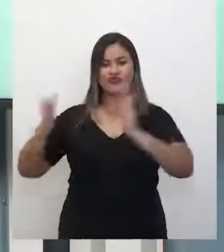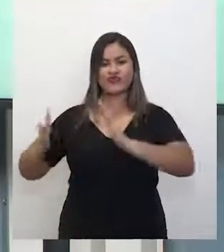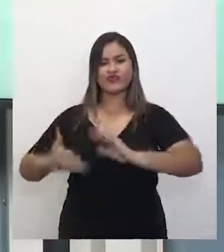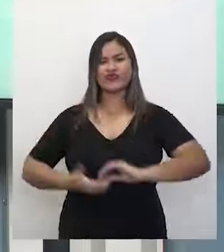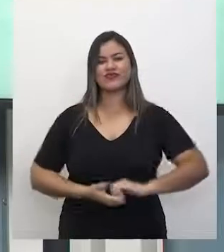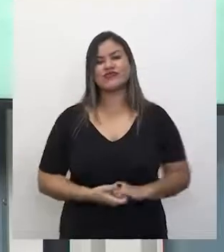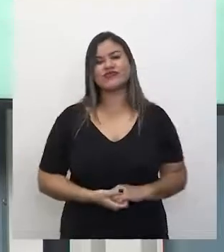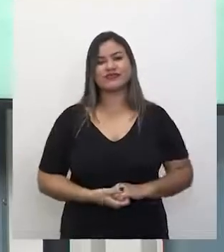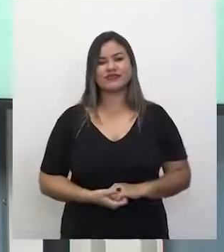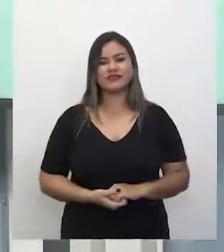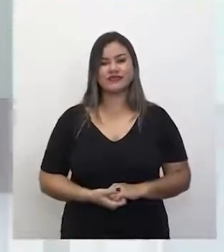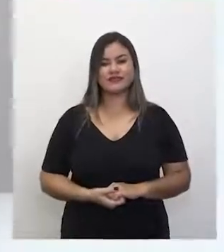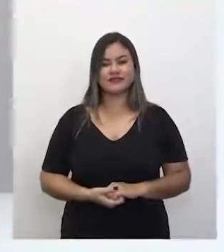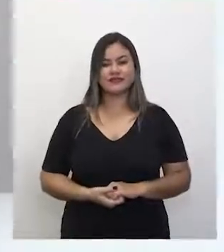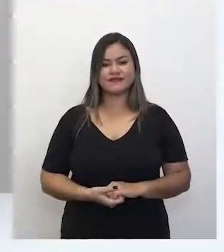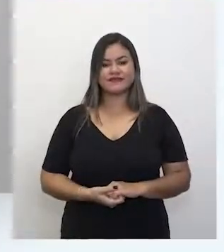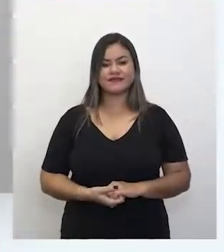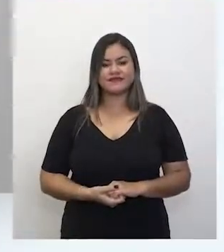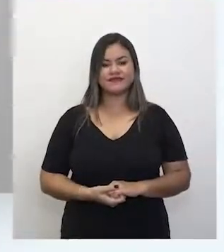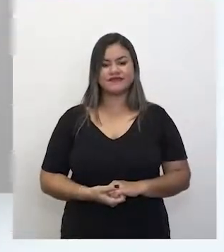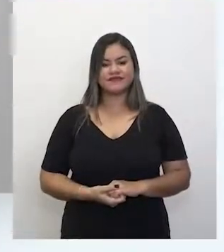vocês.